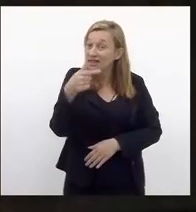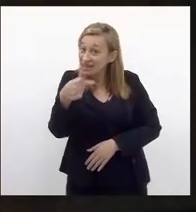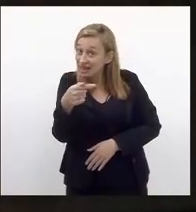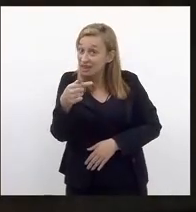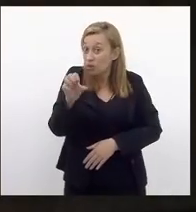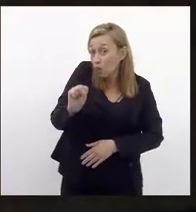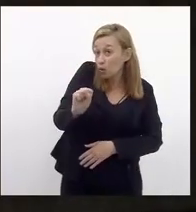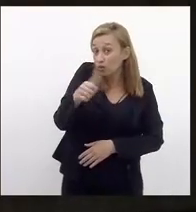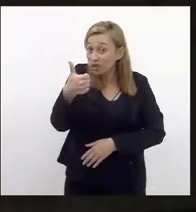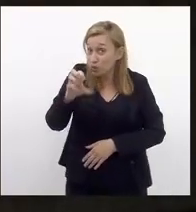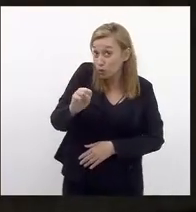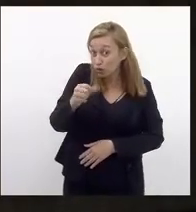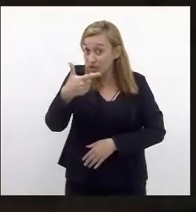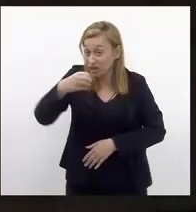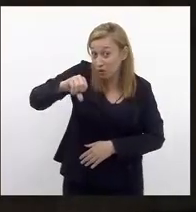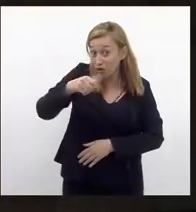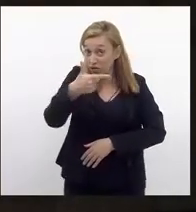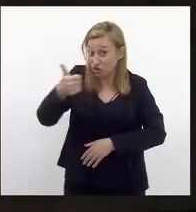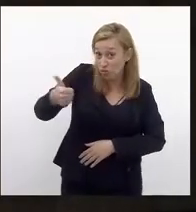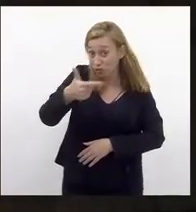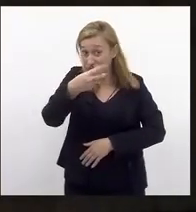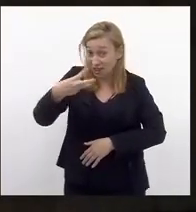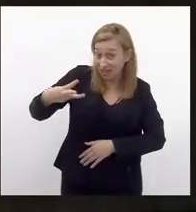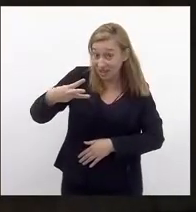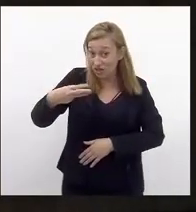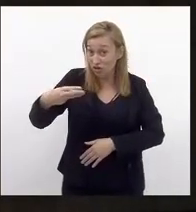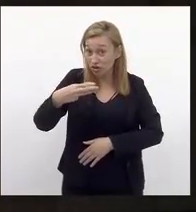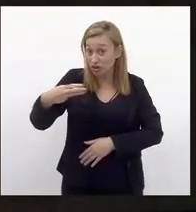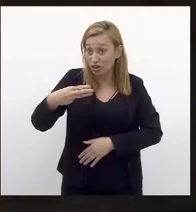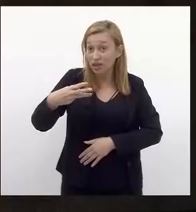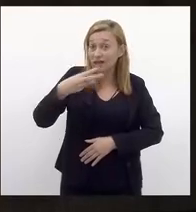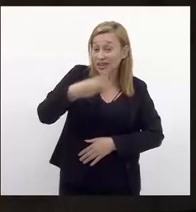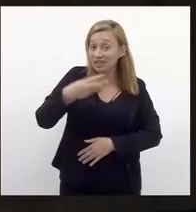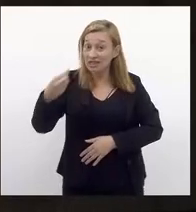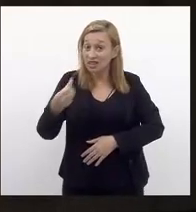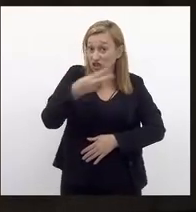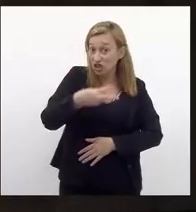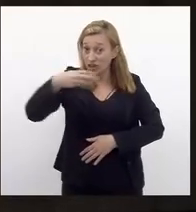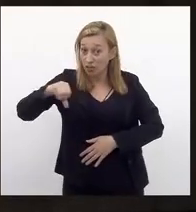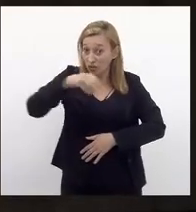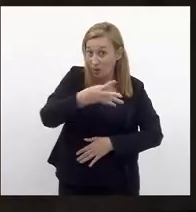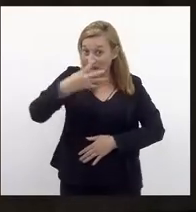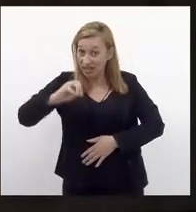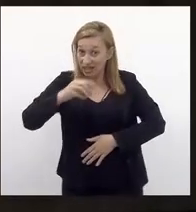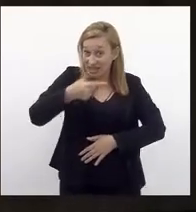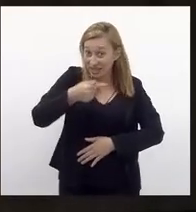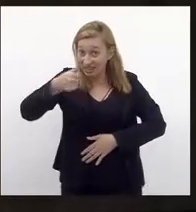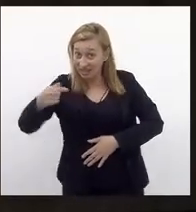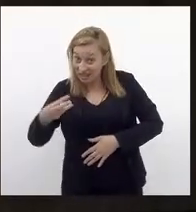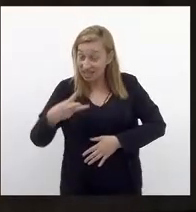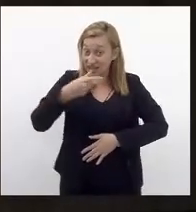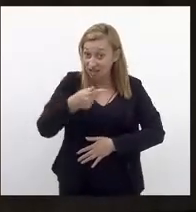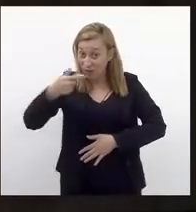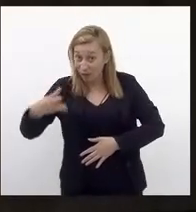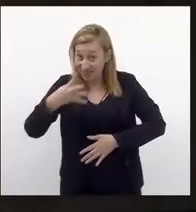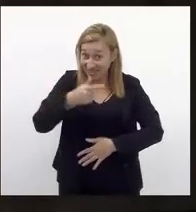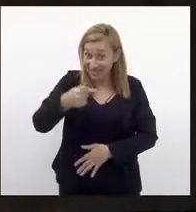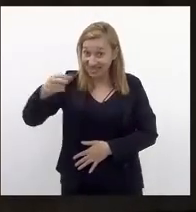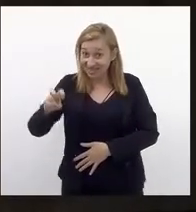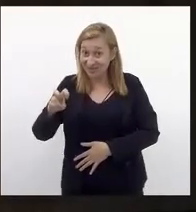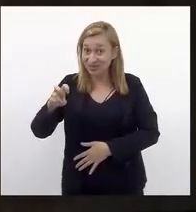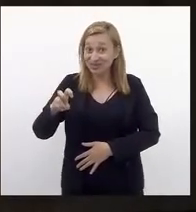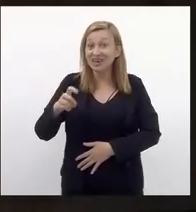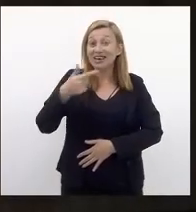12678 18 19 21 33 36 39 40 7374/85